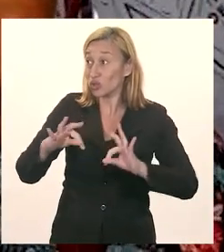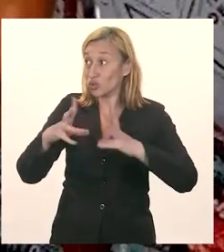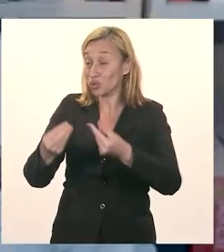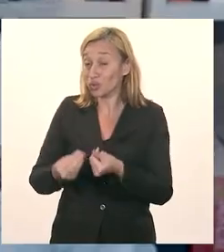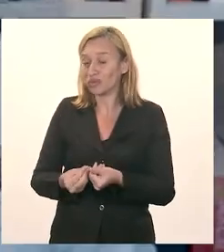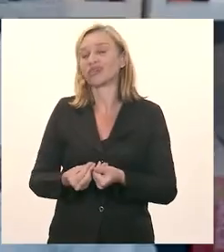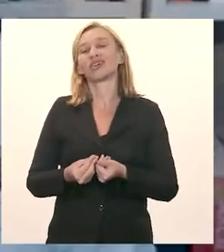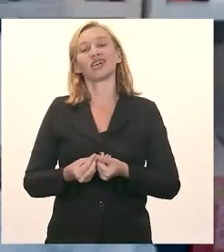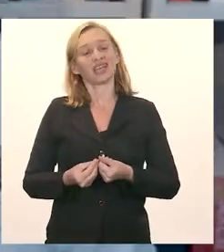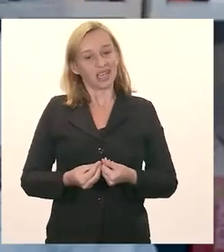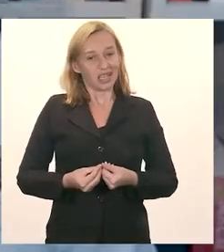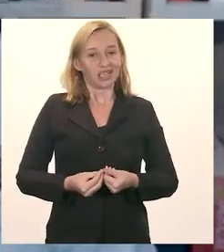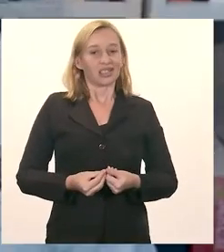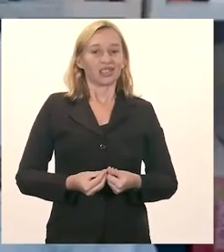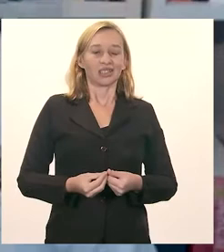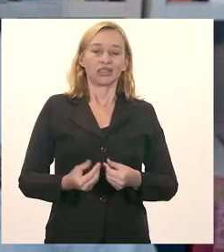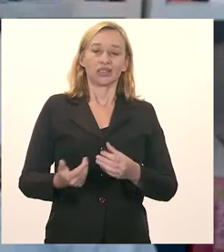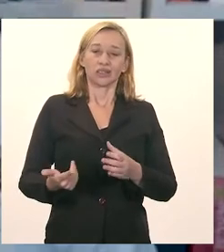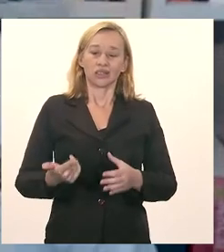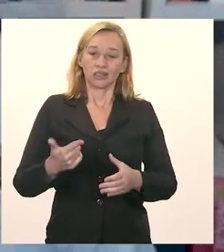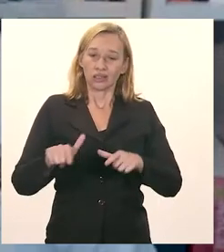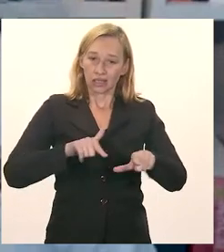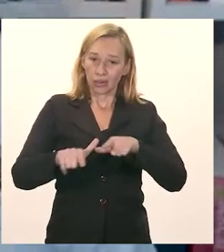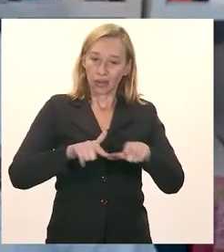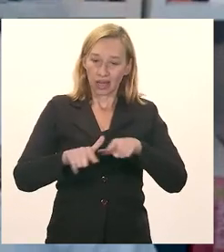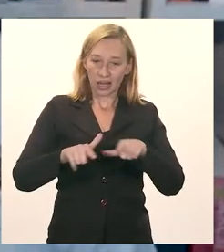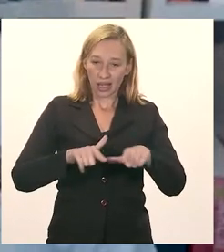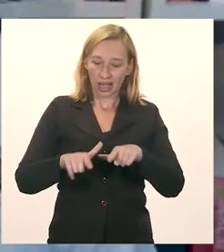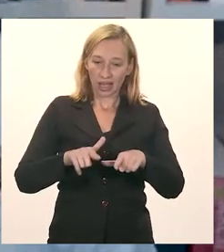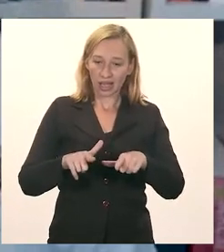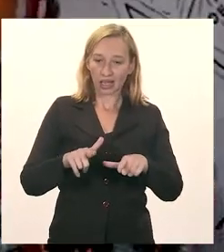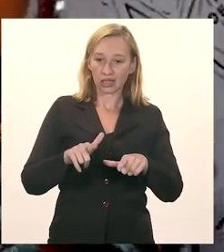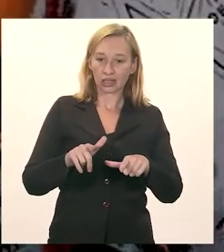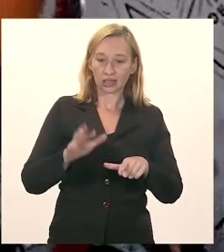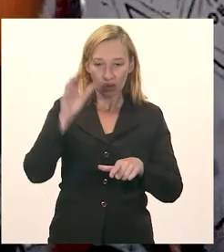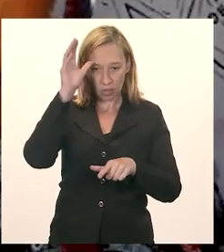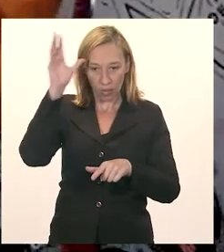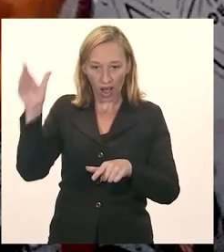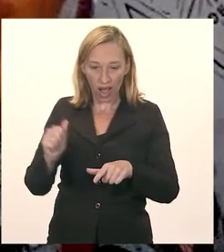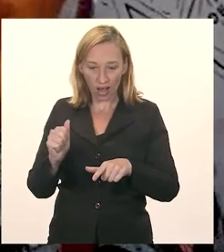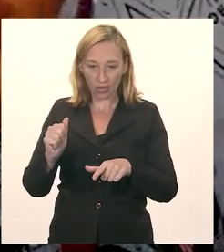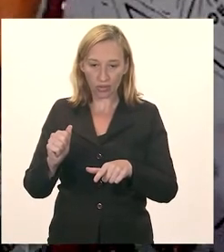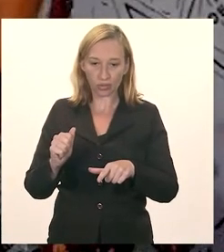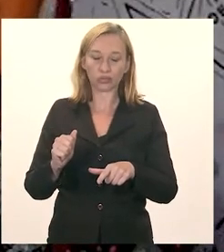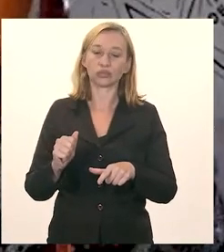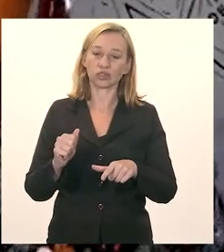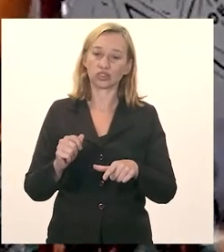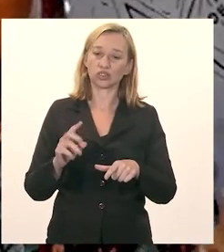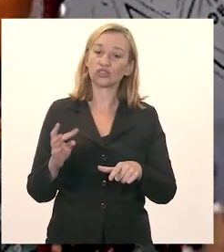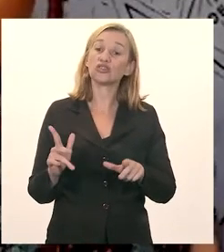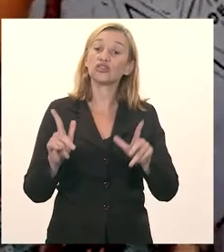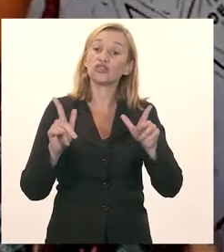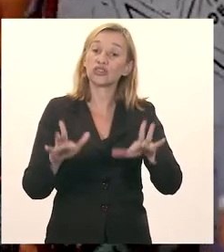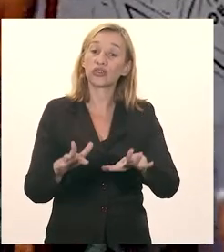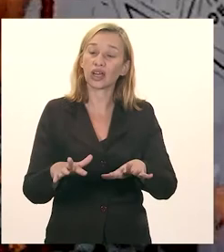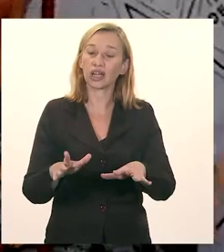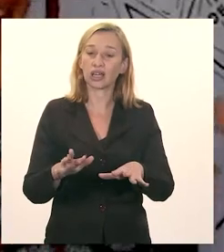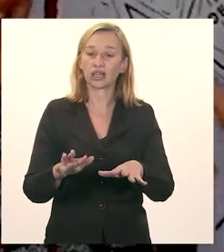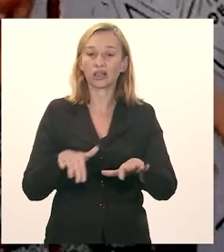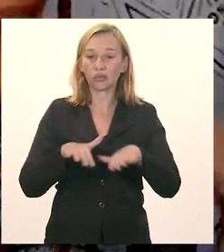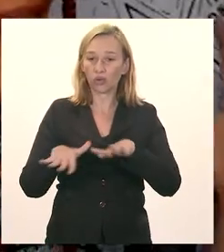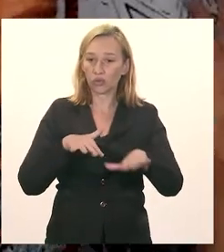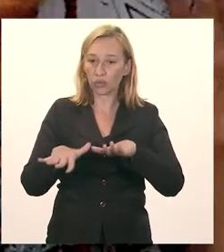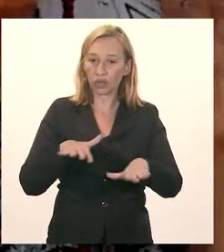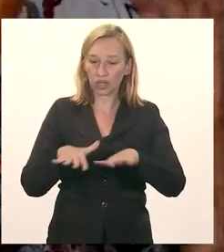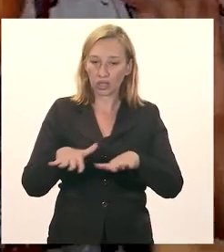tudo. E foi assim que a gente quis trabalhar com o afrofuturismo. Porque se o afrofuturismo é esse movimento de